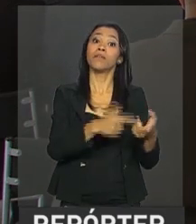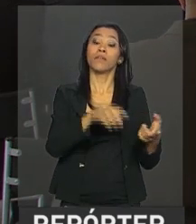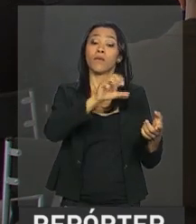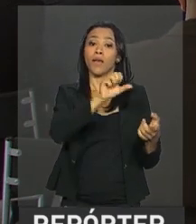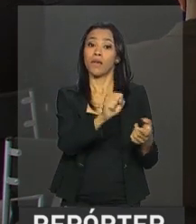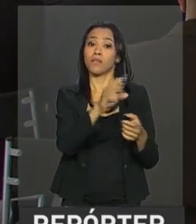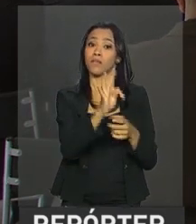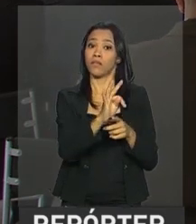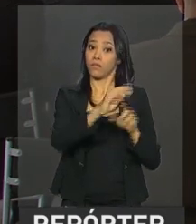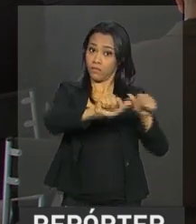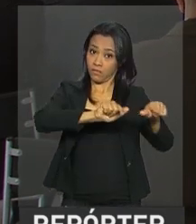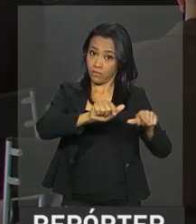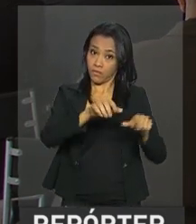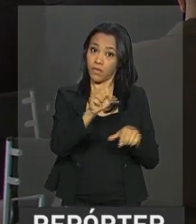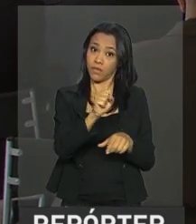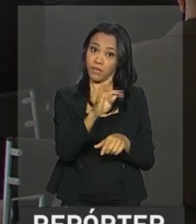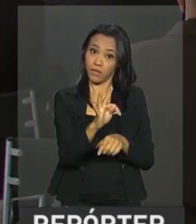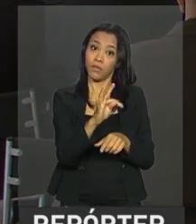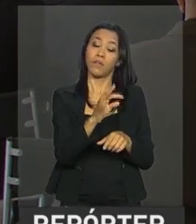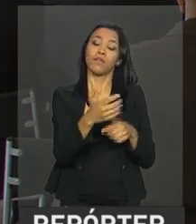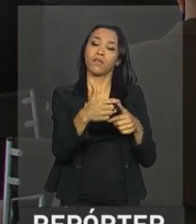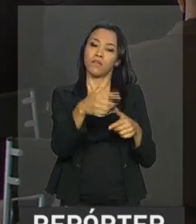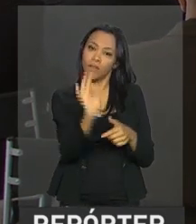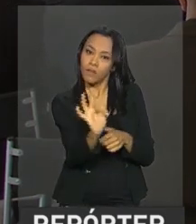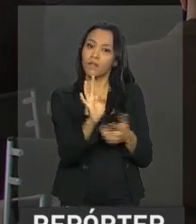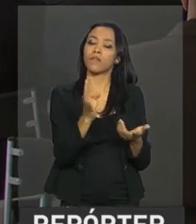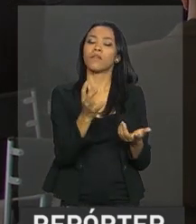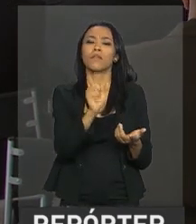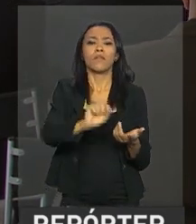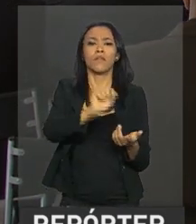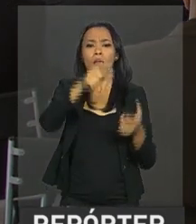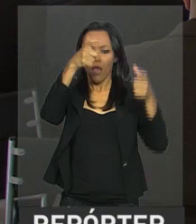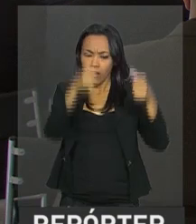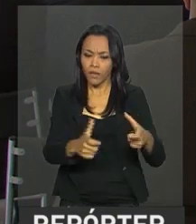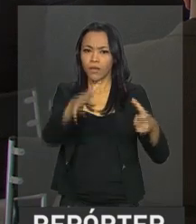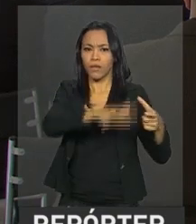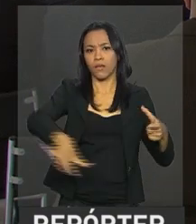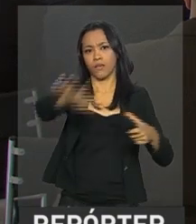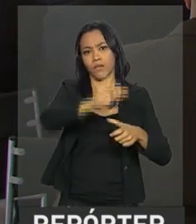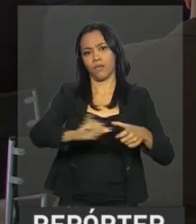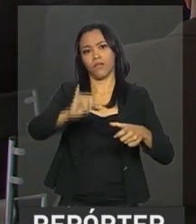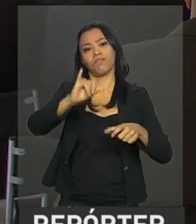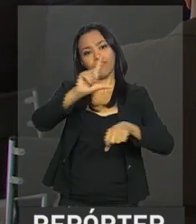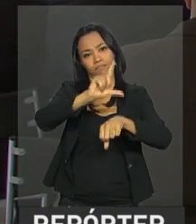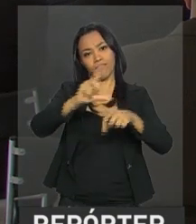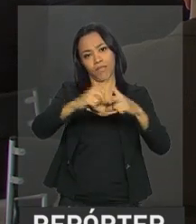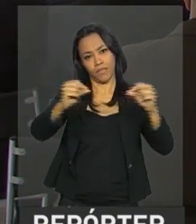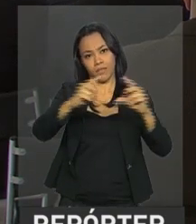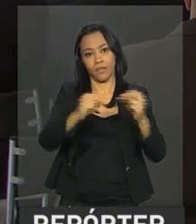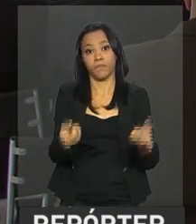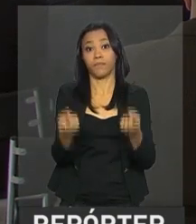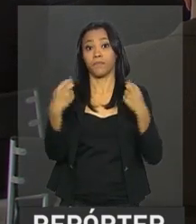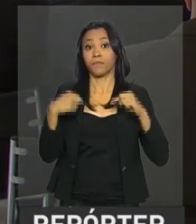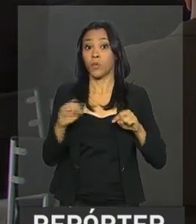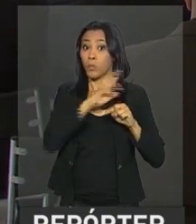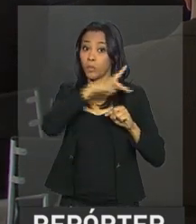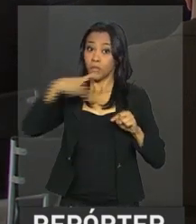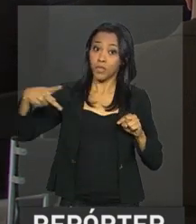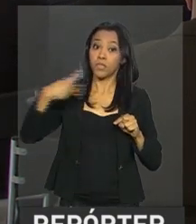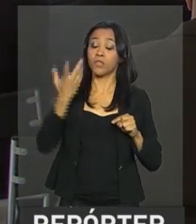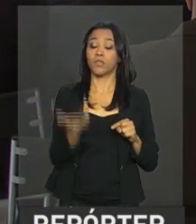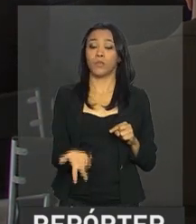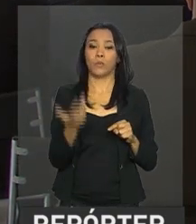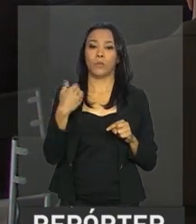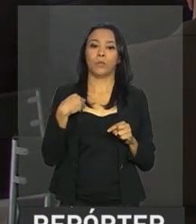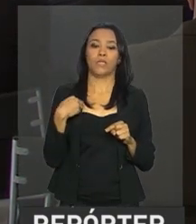Essa comemoração, ela acontece na própria sede do TST, que fica aqui em Brasília. E o ministro da Fazenda, Henrique Meirelles, ele disse que